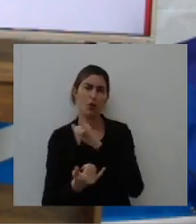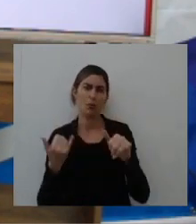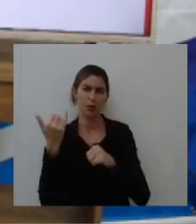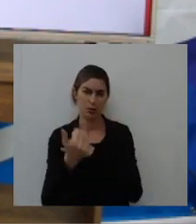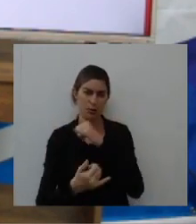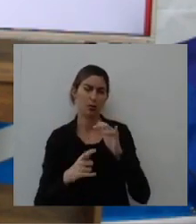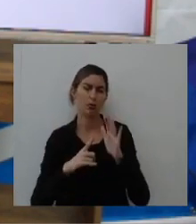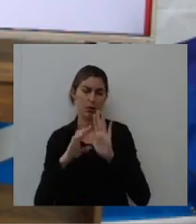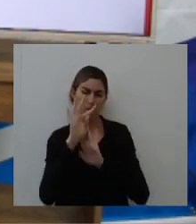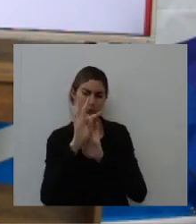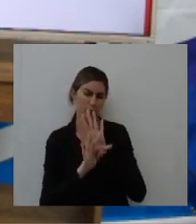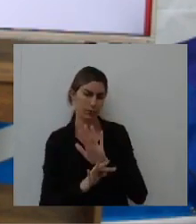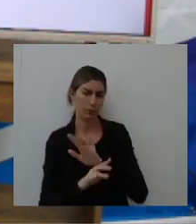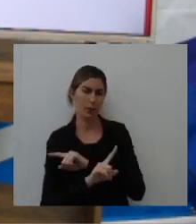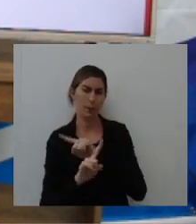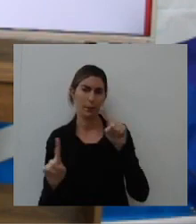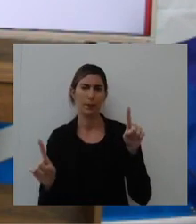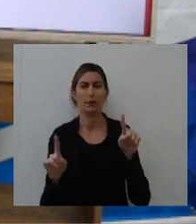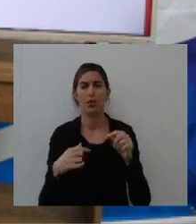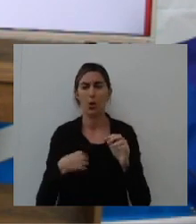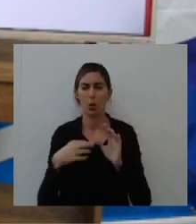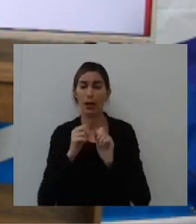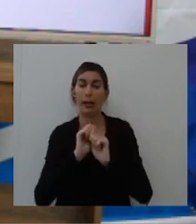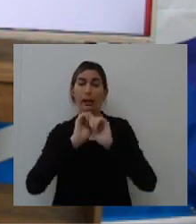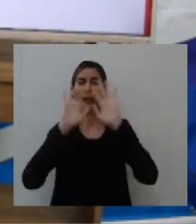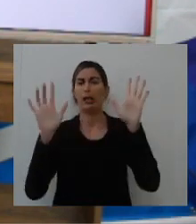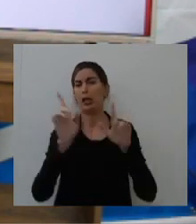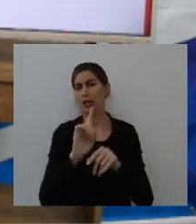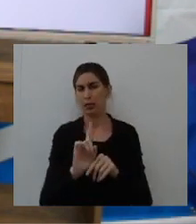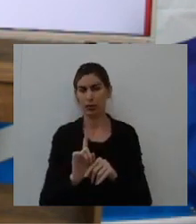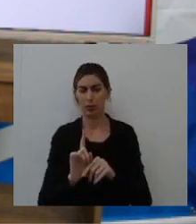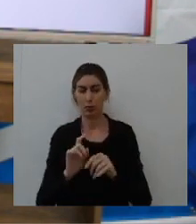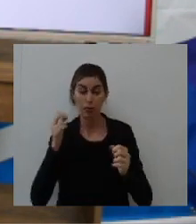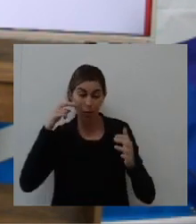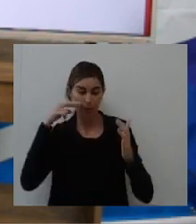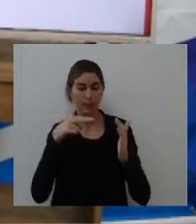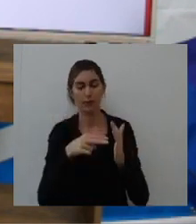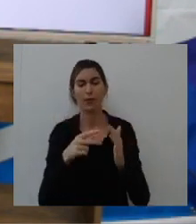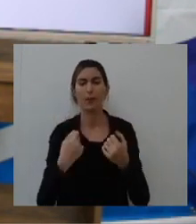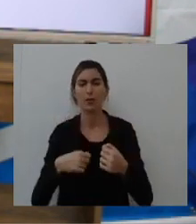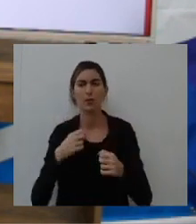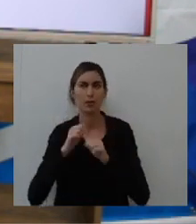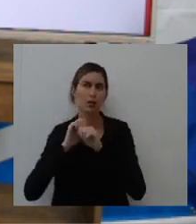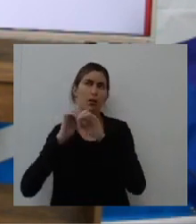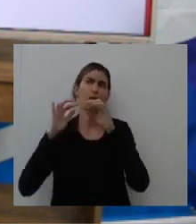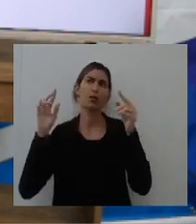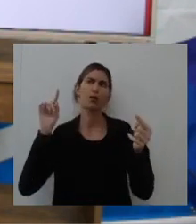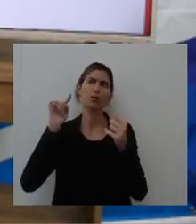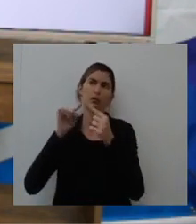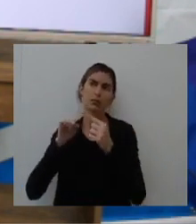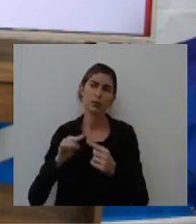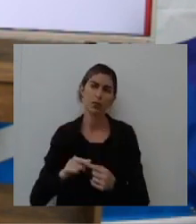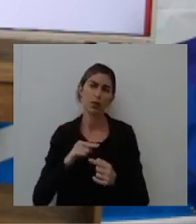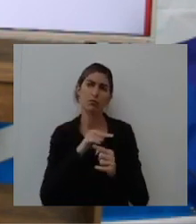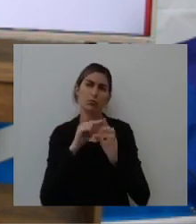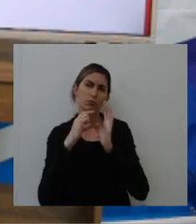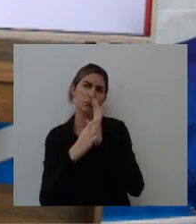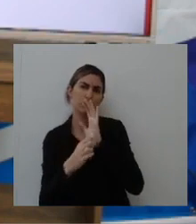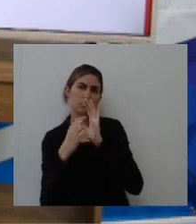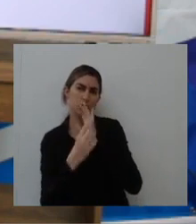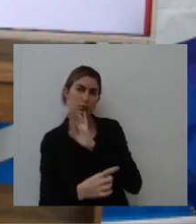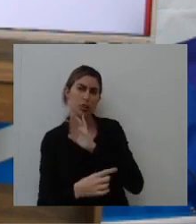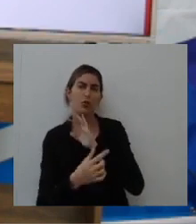está no texto, mas ela não está lá de forma clara, nítida. A gente tem que fazer relações entre aquela parte do